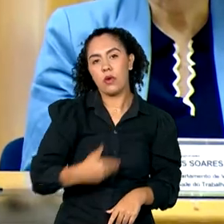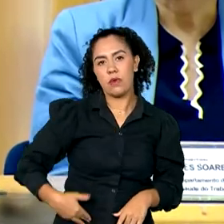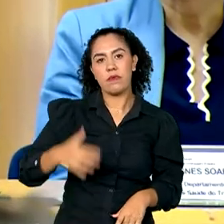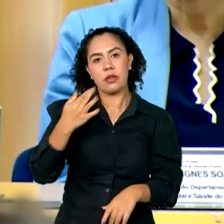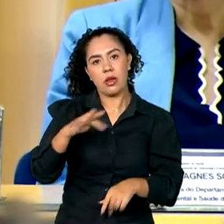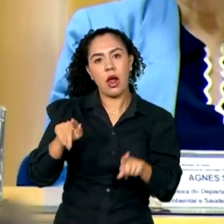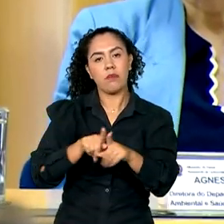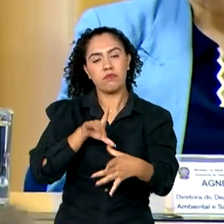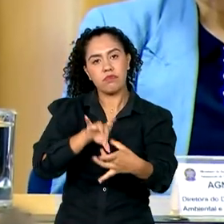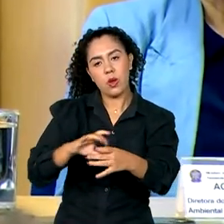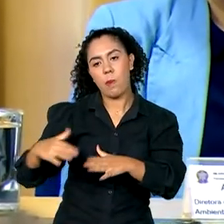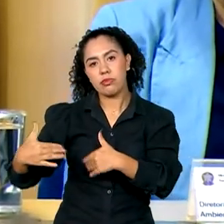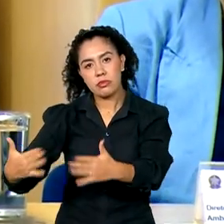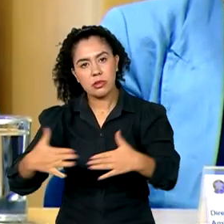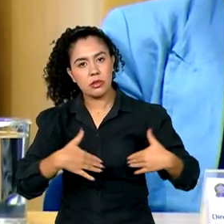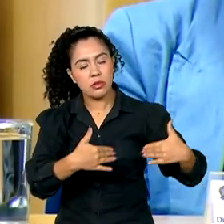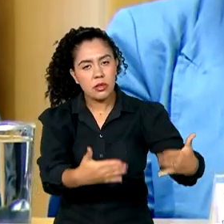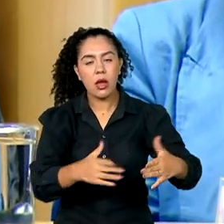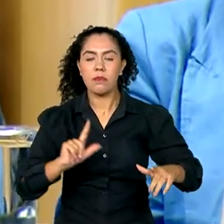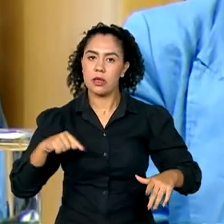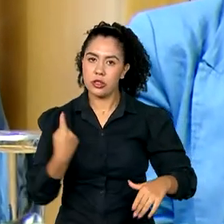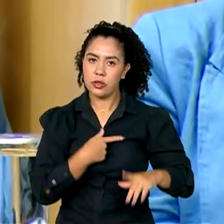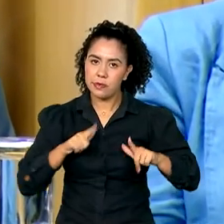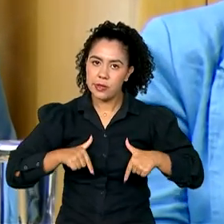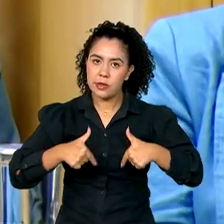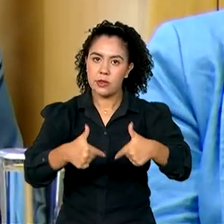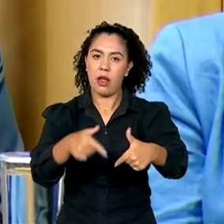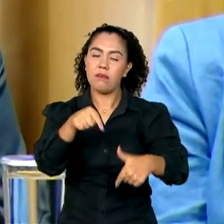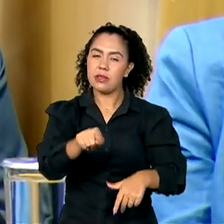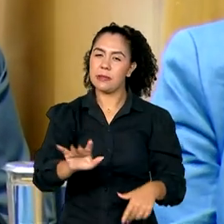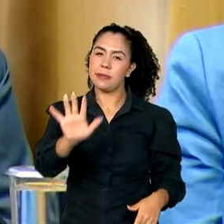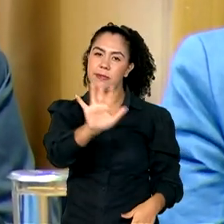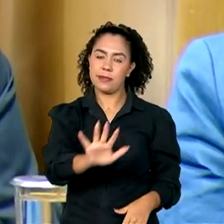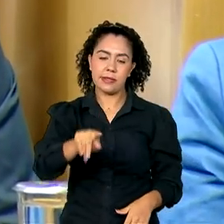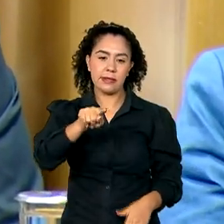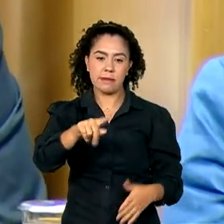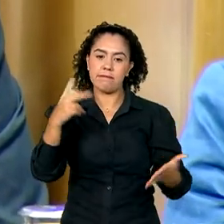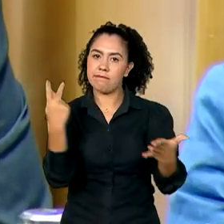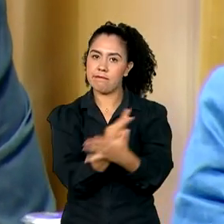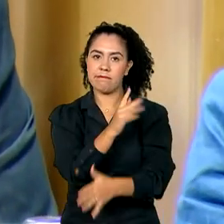interministeriais para a gente enfrentar essa situação que está colocada em todo o território brasileiro.